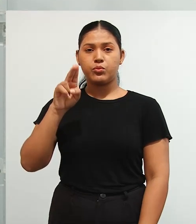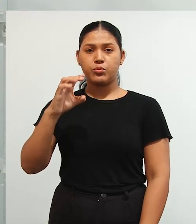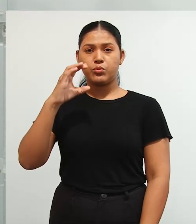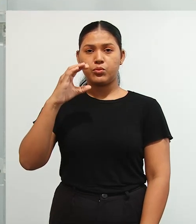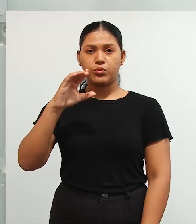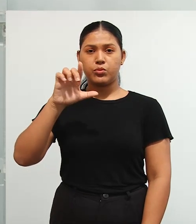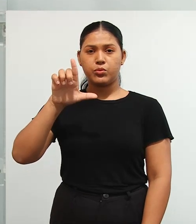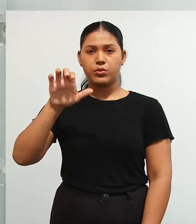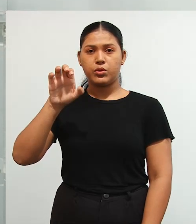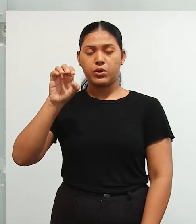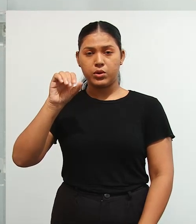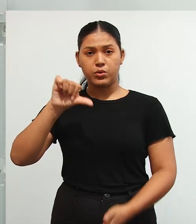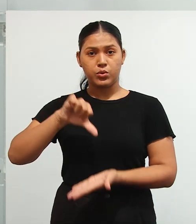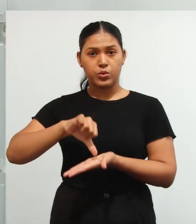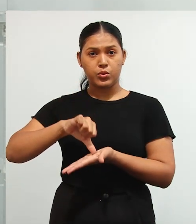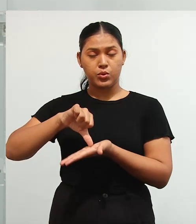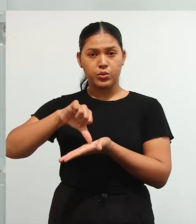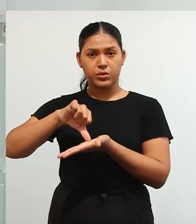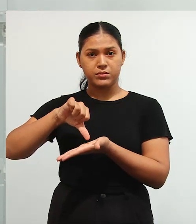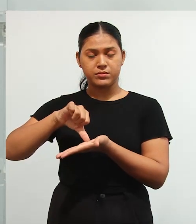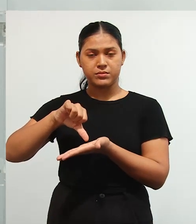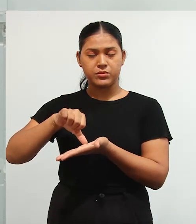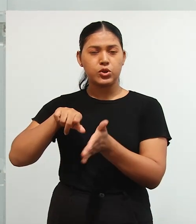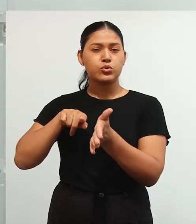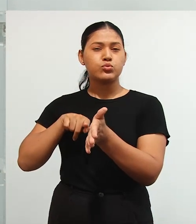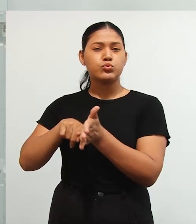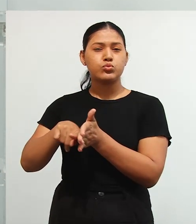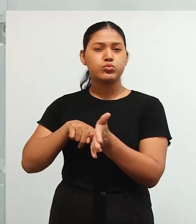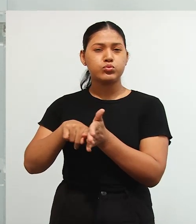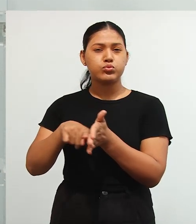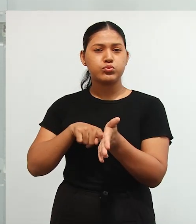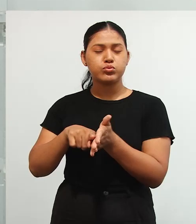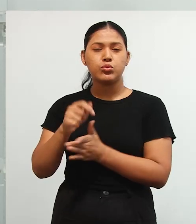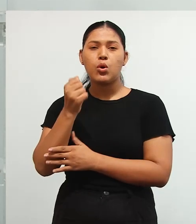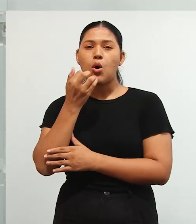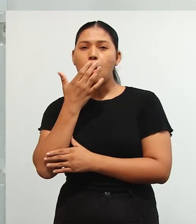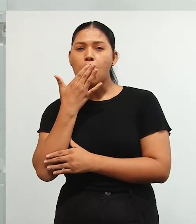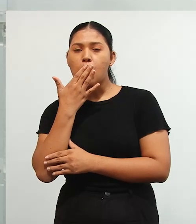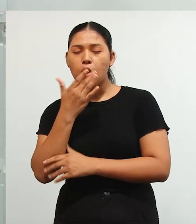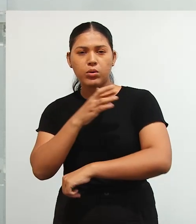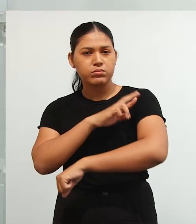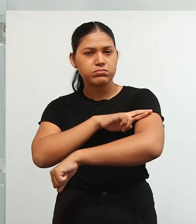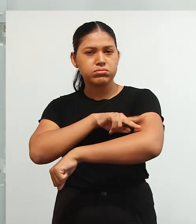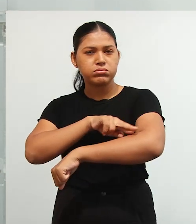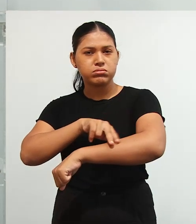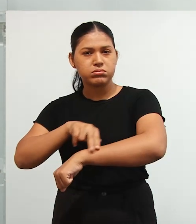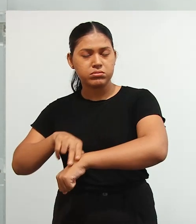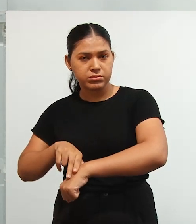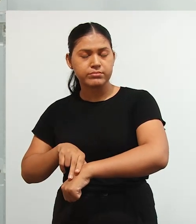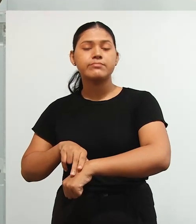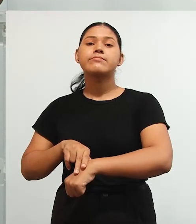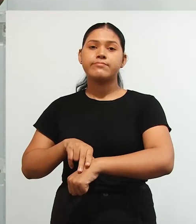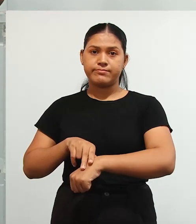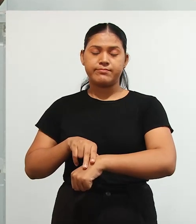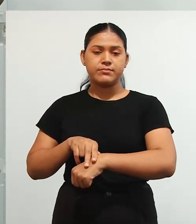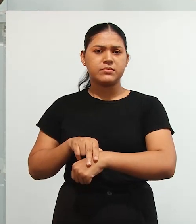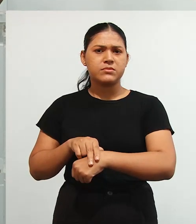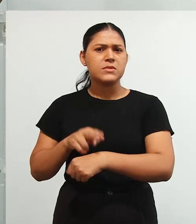geral, esses NEABs estão localizados no interior de instituições públicas de ensino,